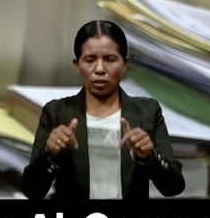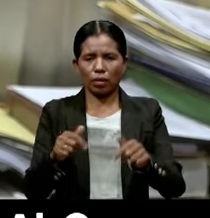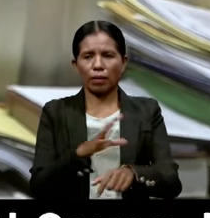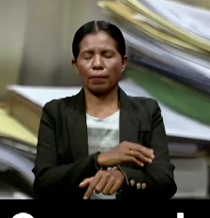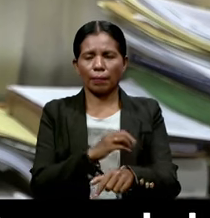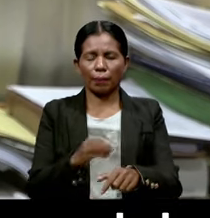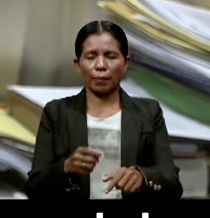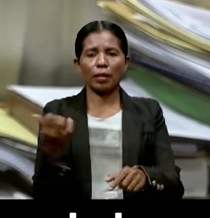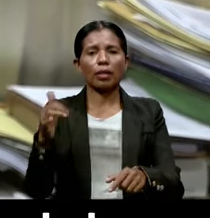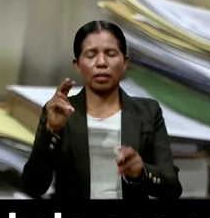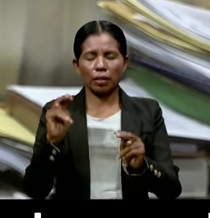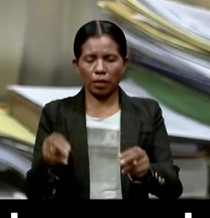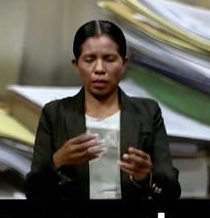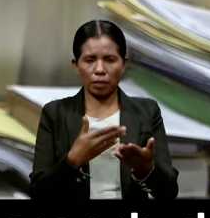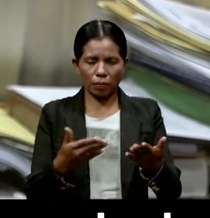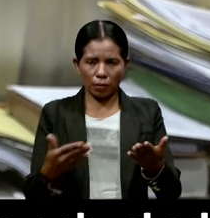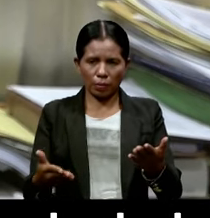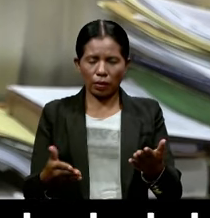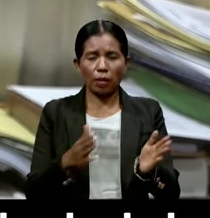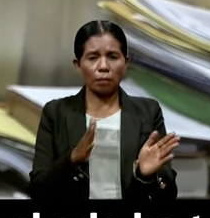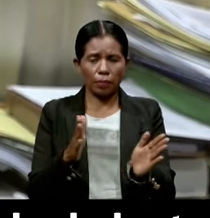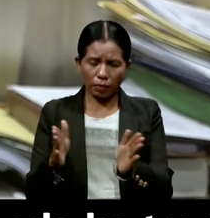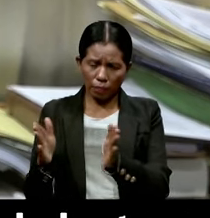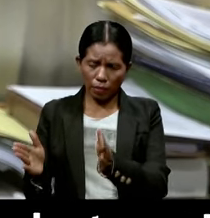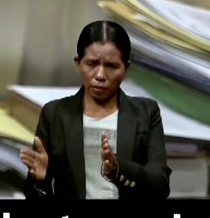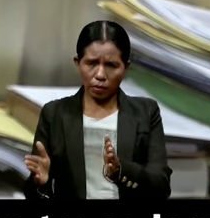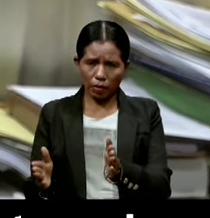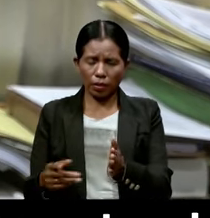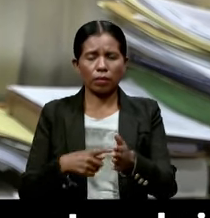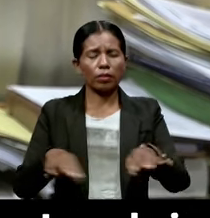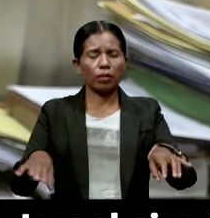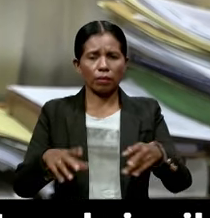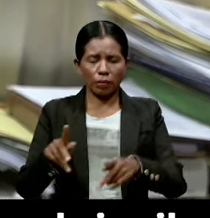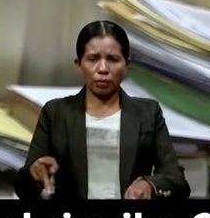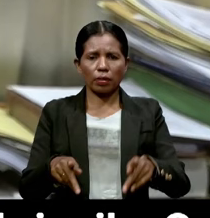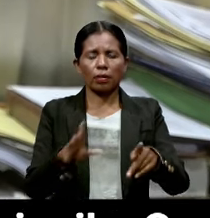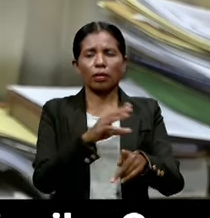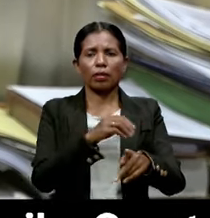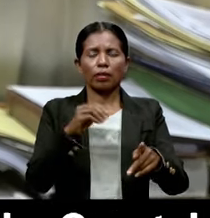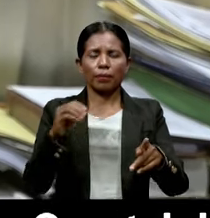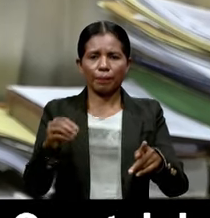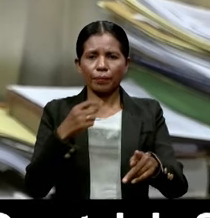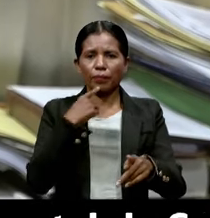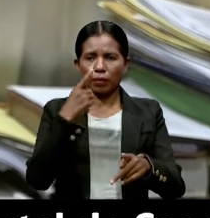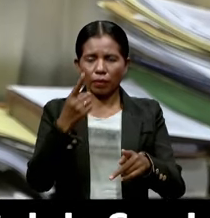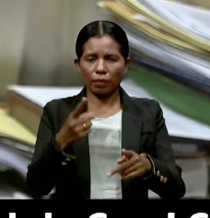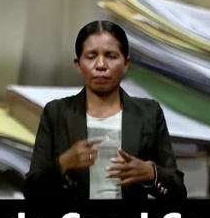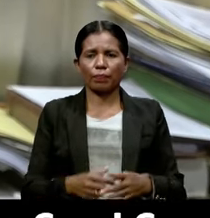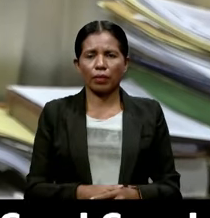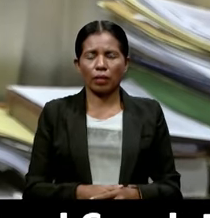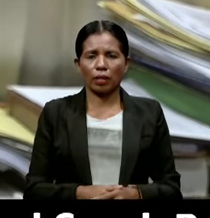tem que preparar, na hora para ser técnico e profissional, mais superior, que